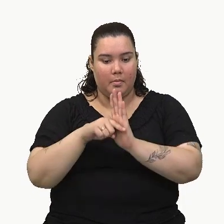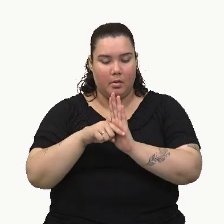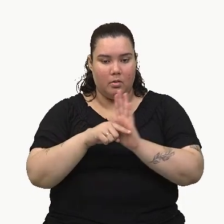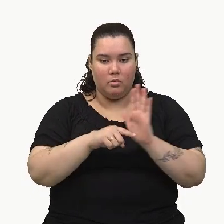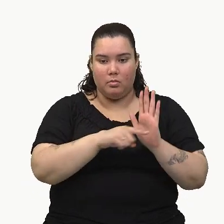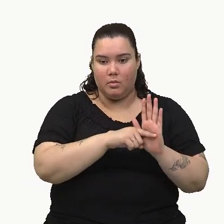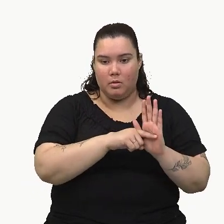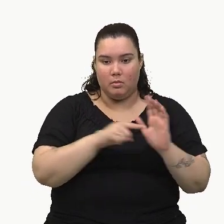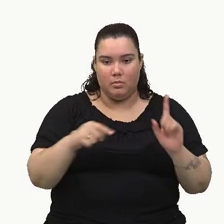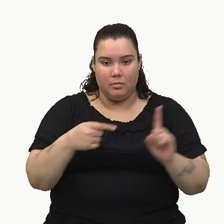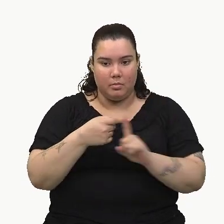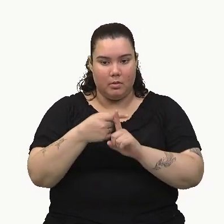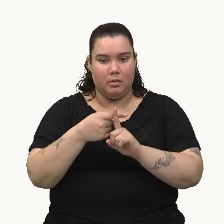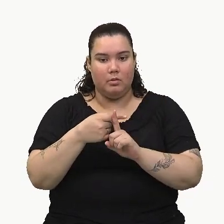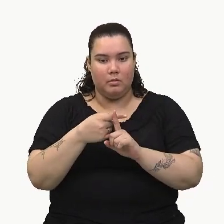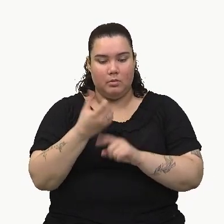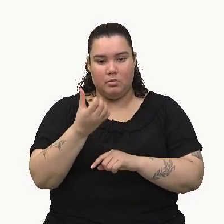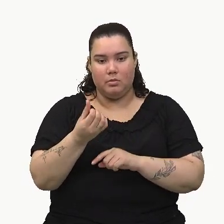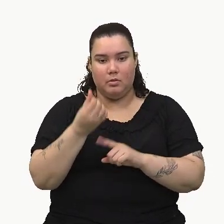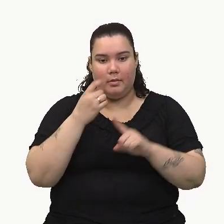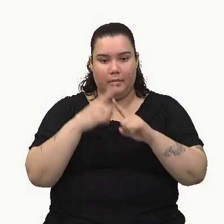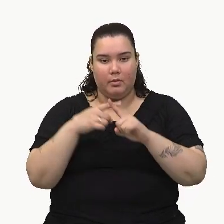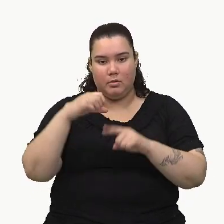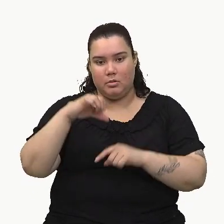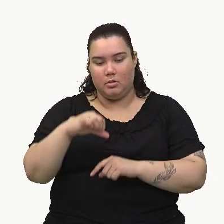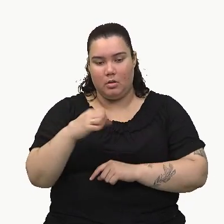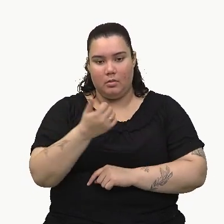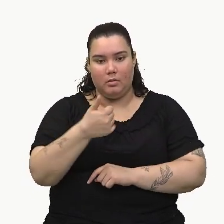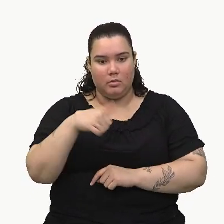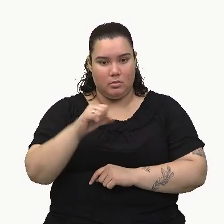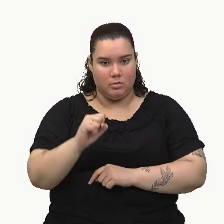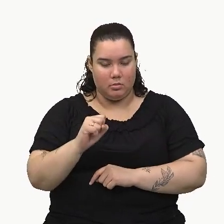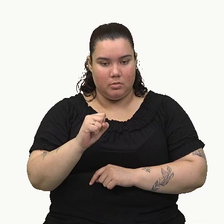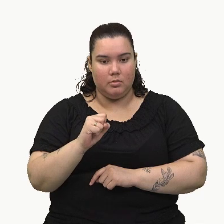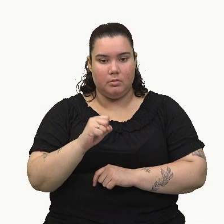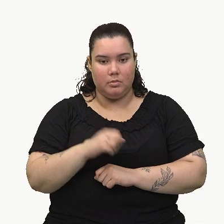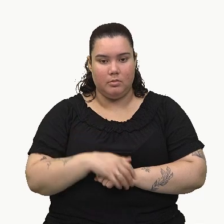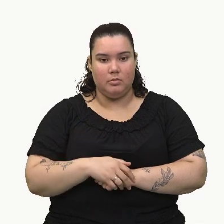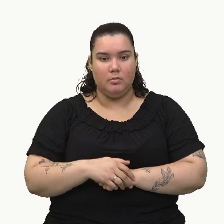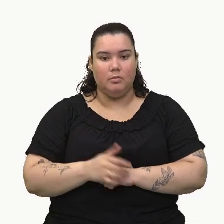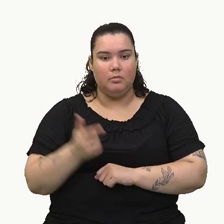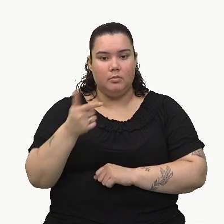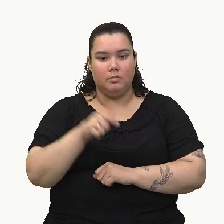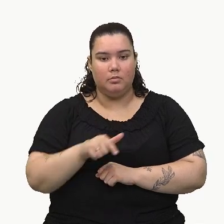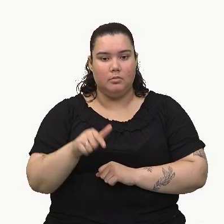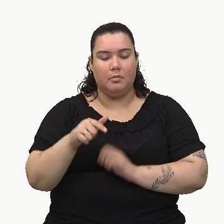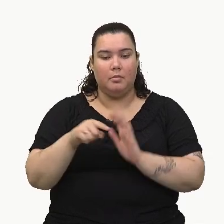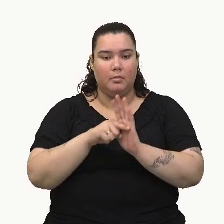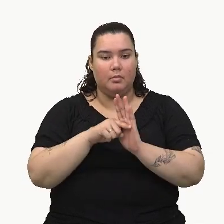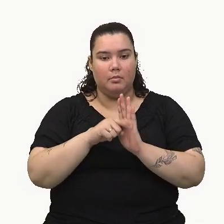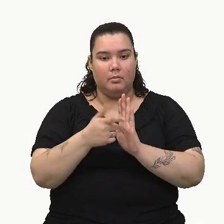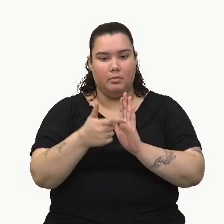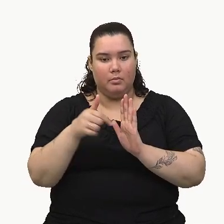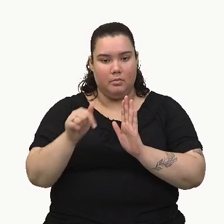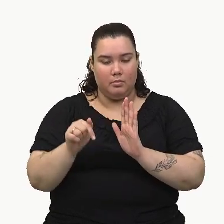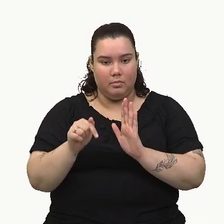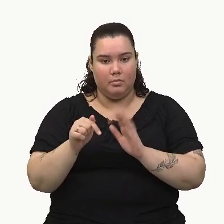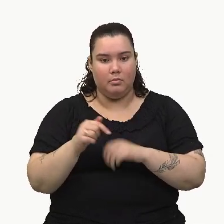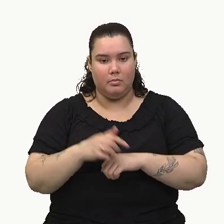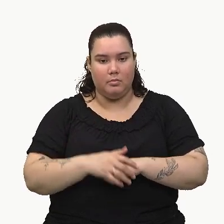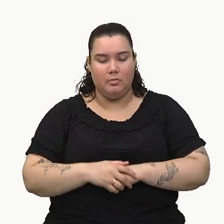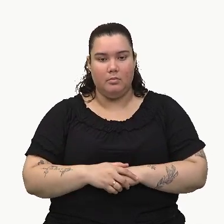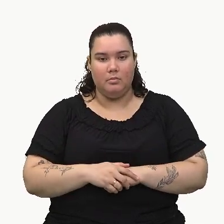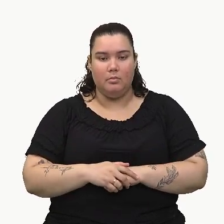mais, 6 vezes 9 é 18. E repete aqui o menos 27.